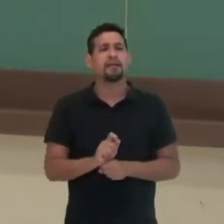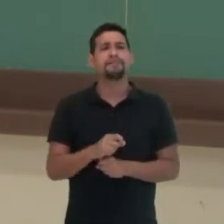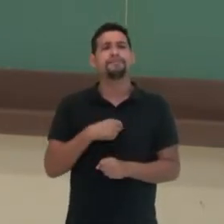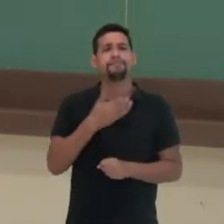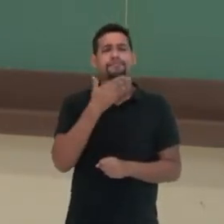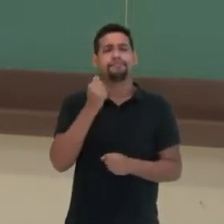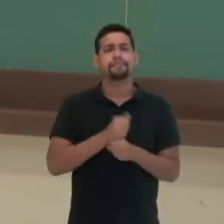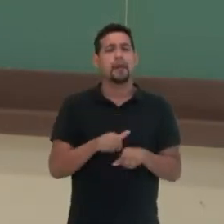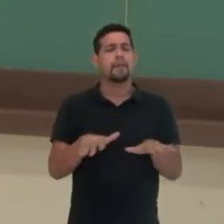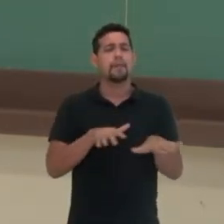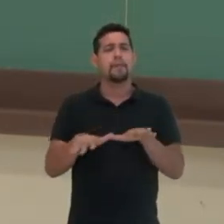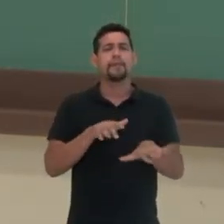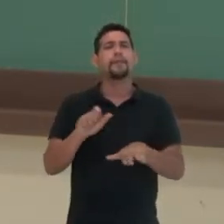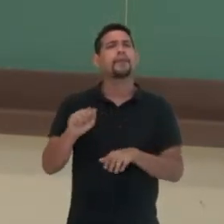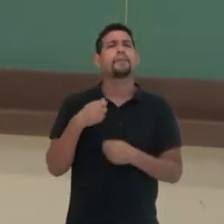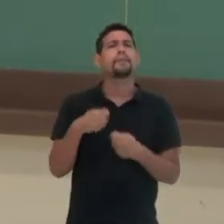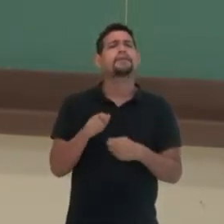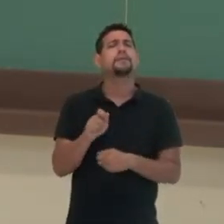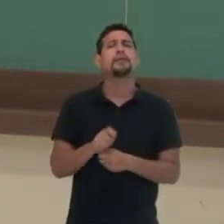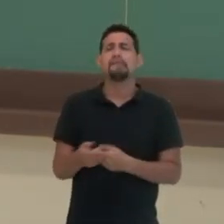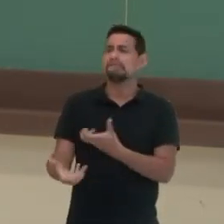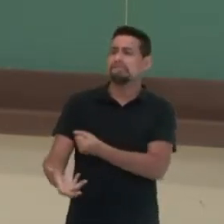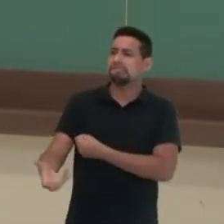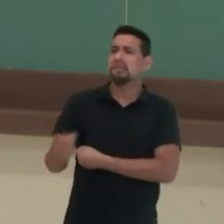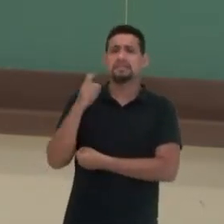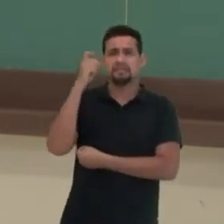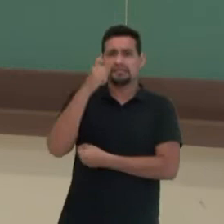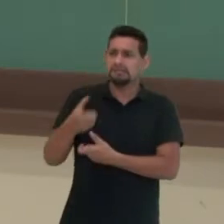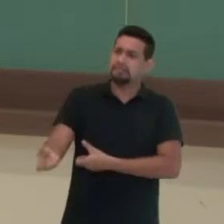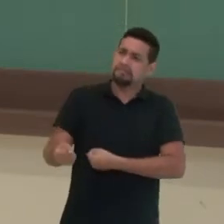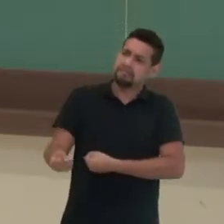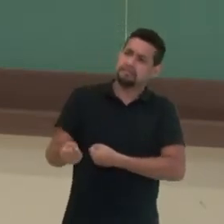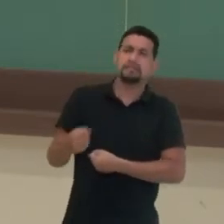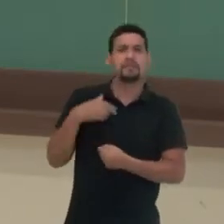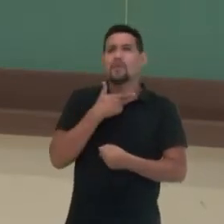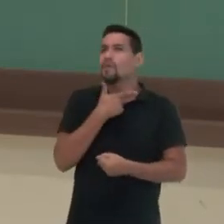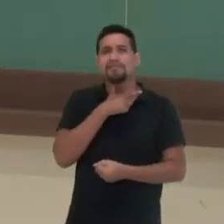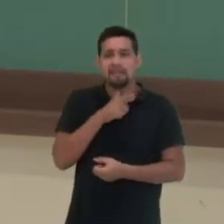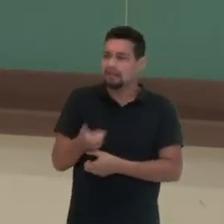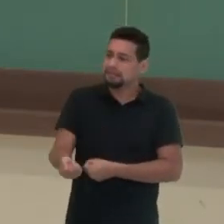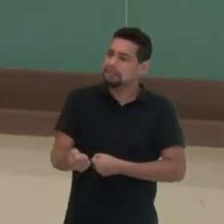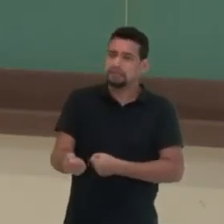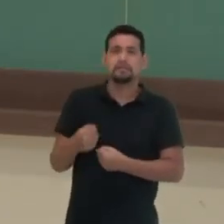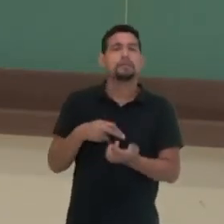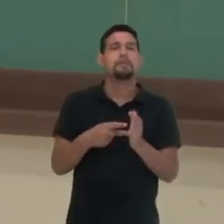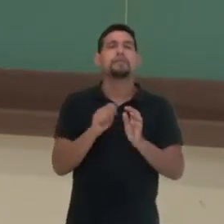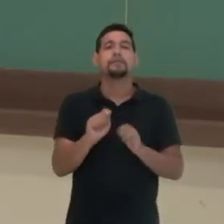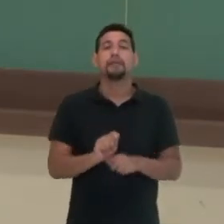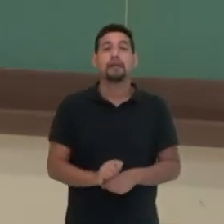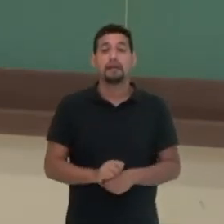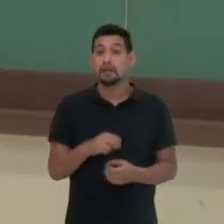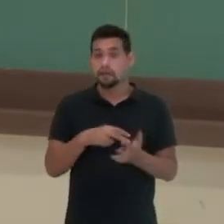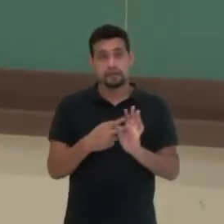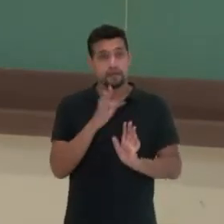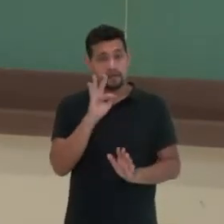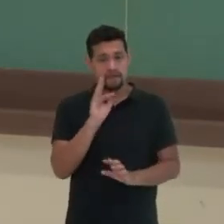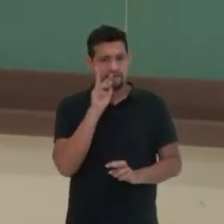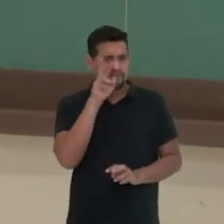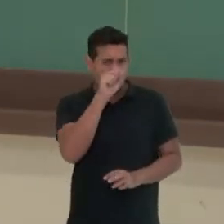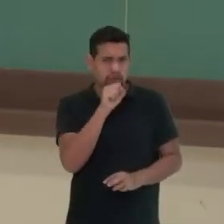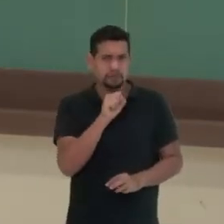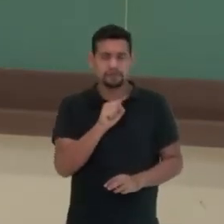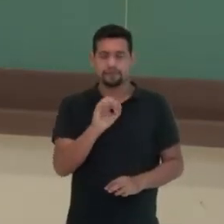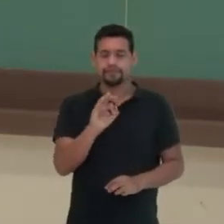para movimentar, para mover esse objeto, né? Fazer com que esse corpo, né, se movimente? Ele precisa de força. Então a força